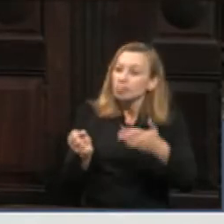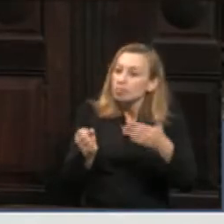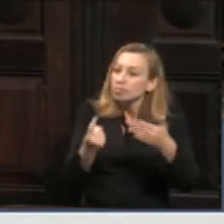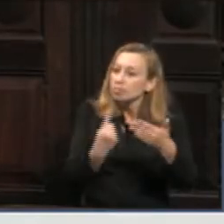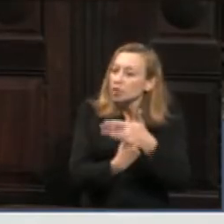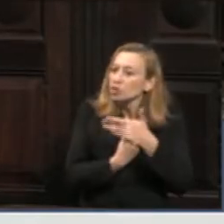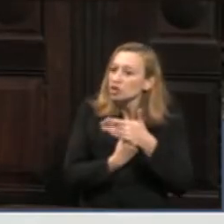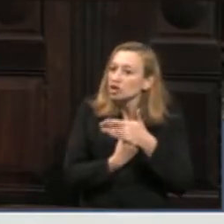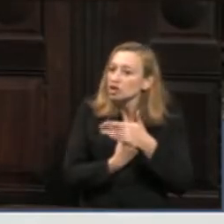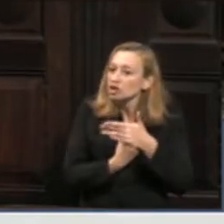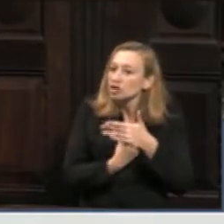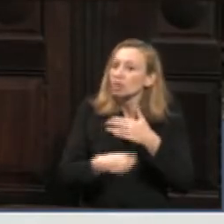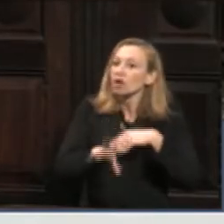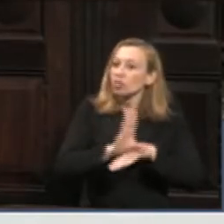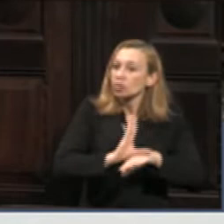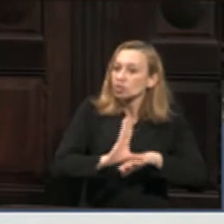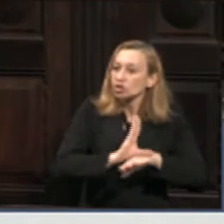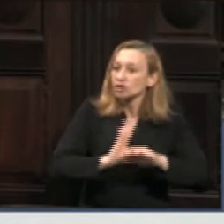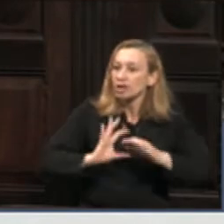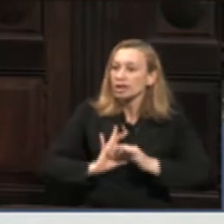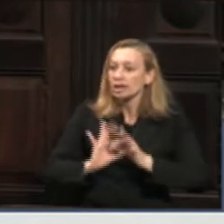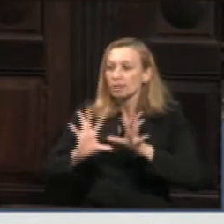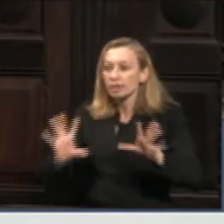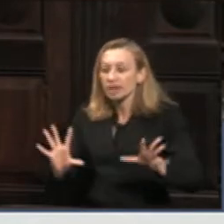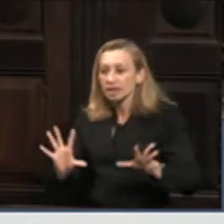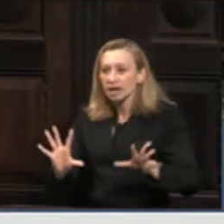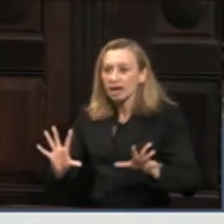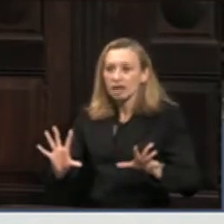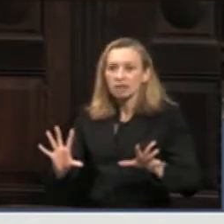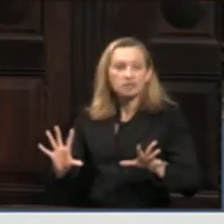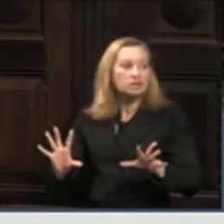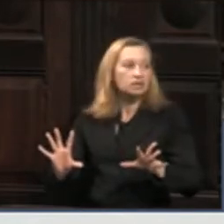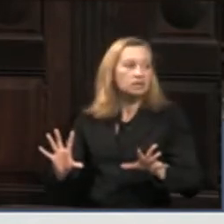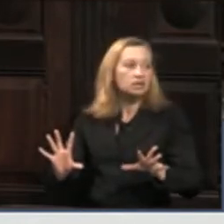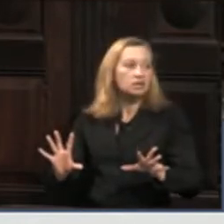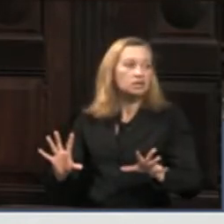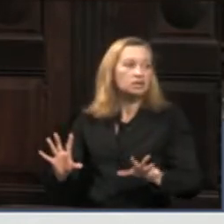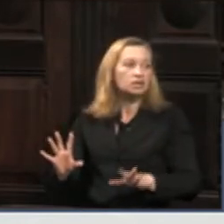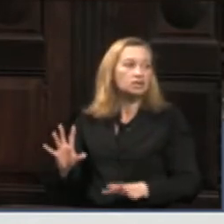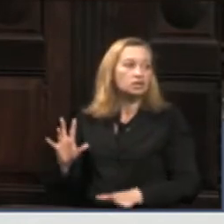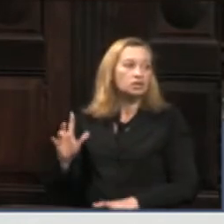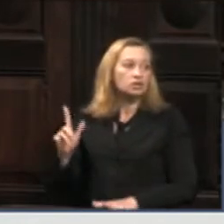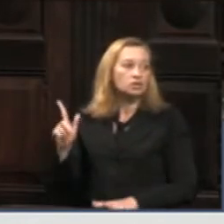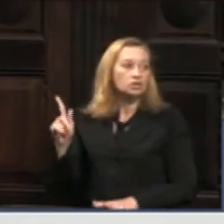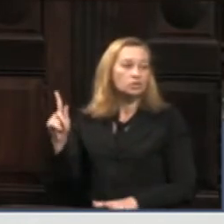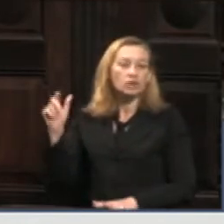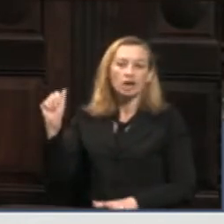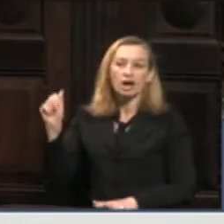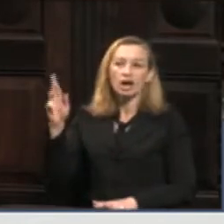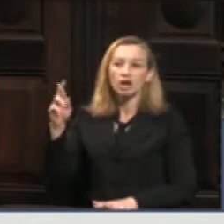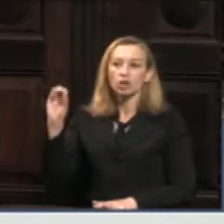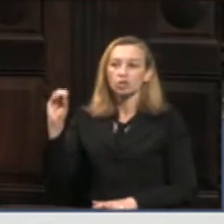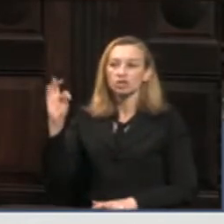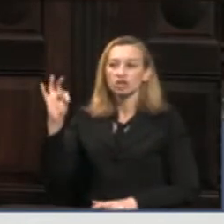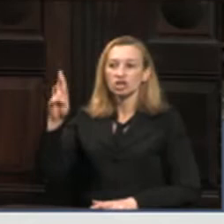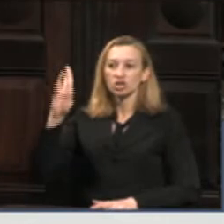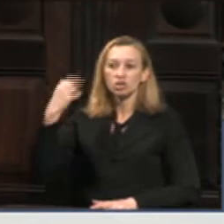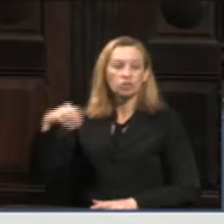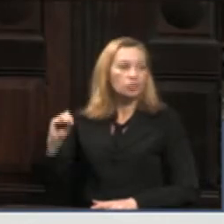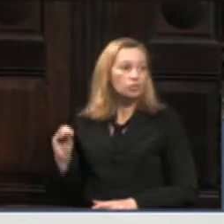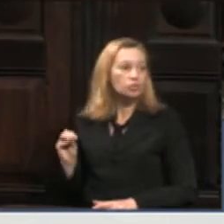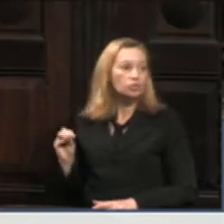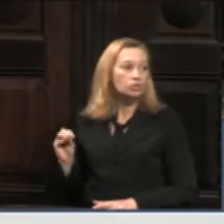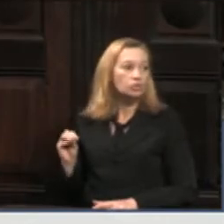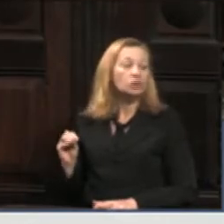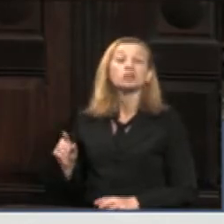acordo com a Constituição, a liberdade do ex-governador Garotinho, que esta questão